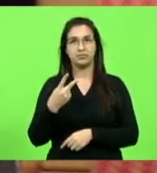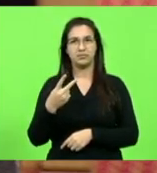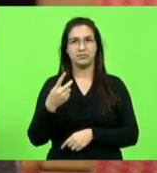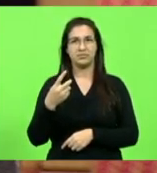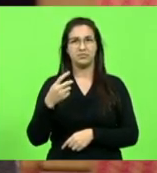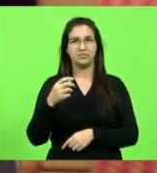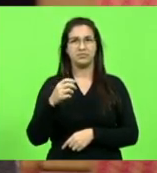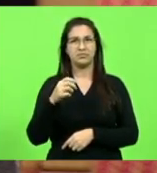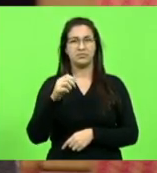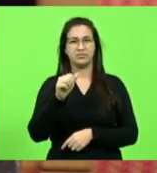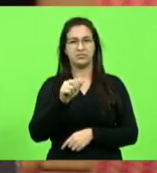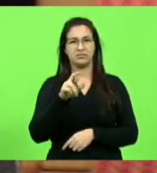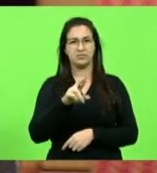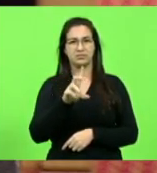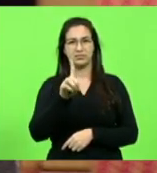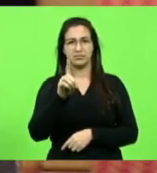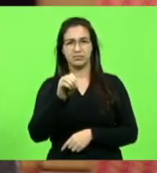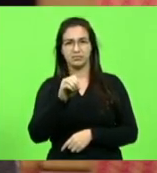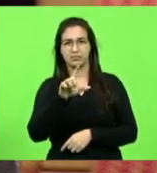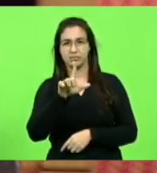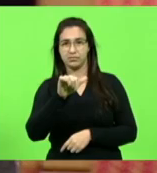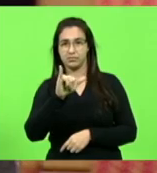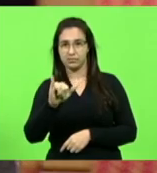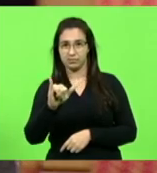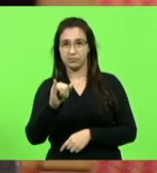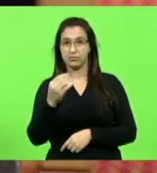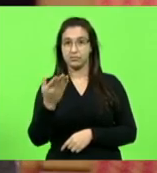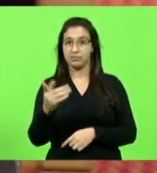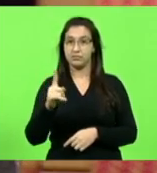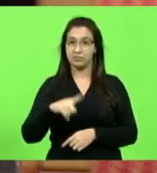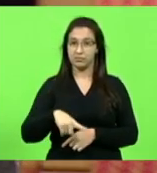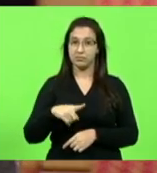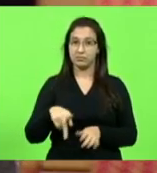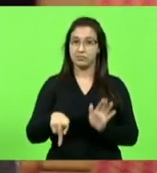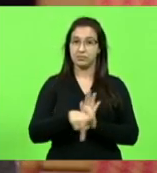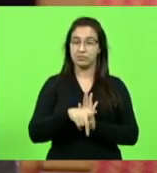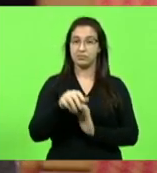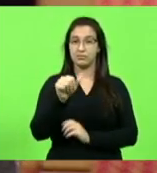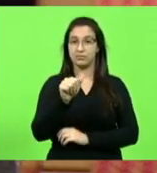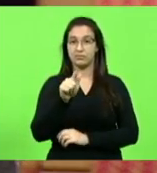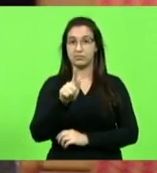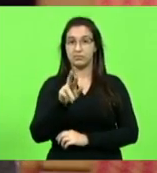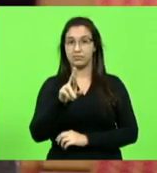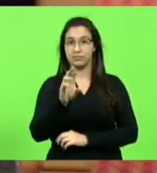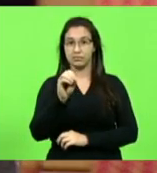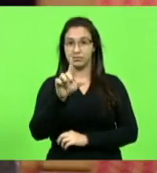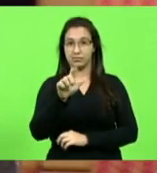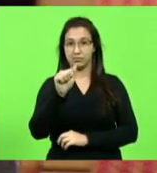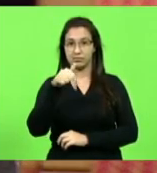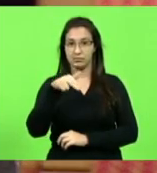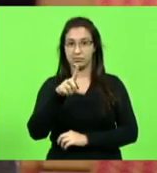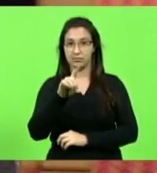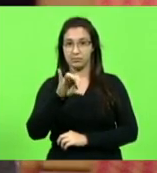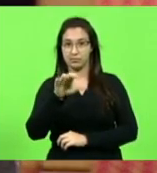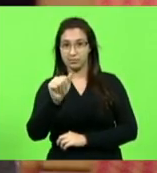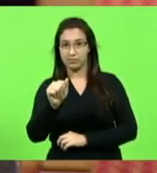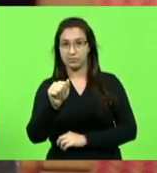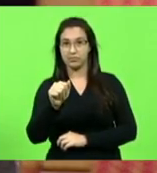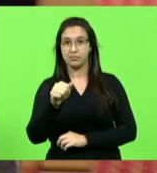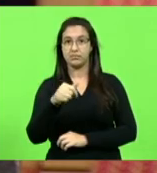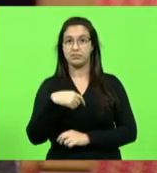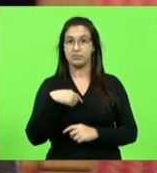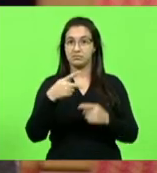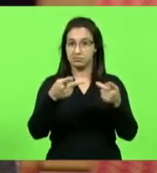o Ardoli que é um vereador muito atuante lá em Agrolândia, o senhor esteve inclusive lá em visita esses